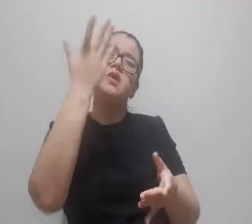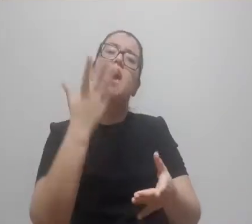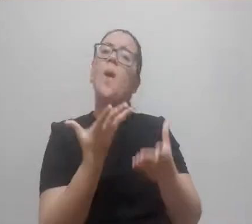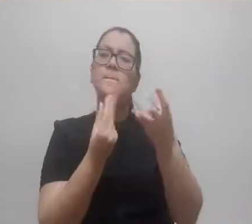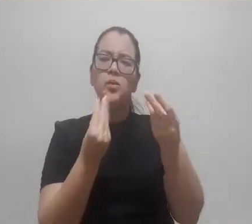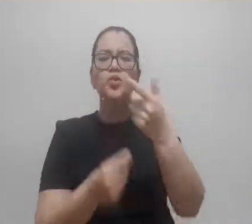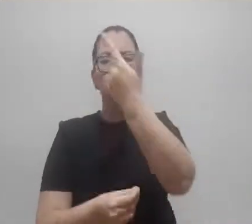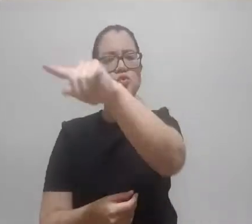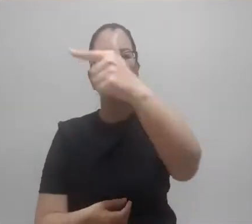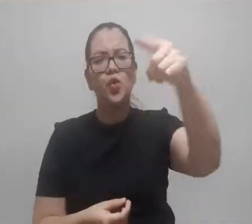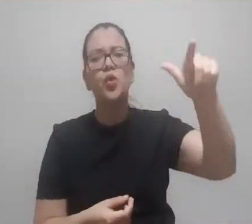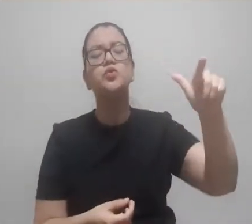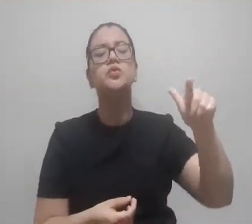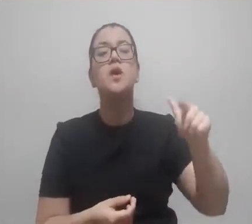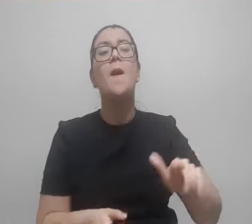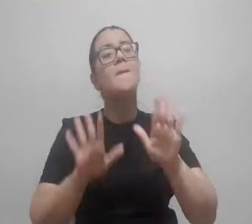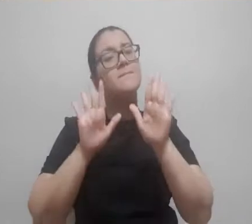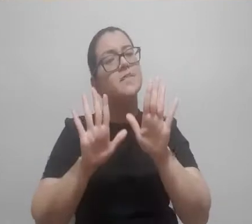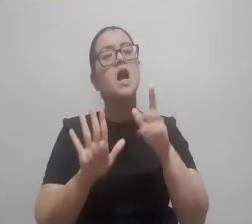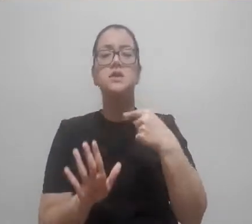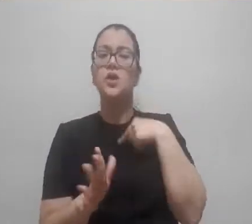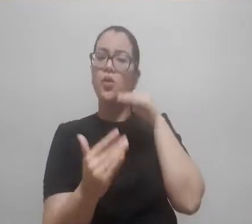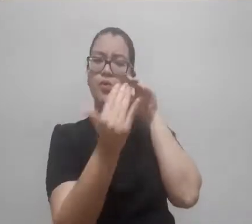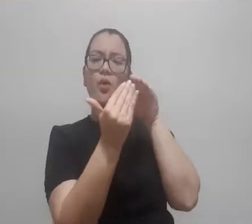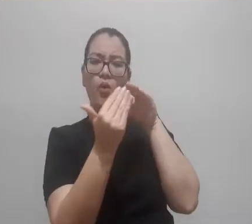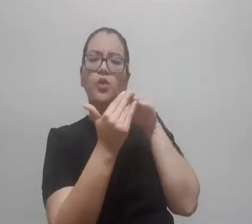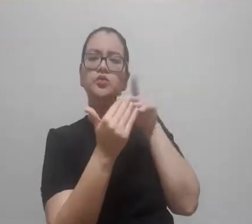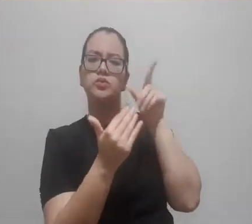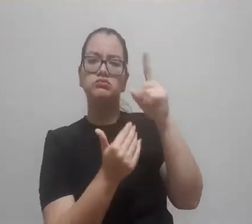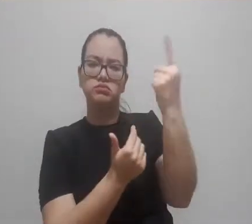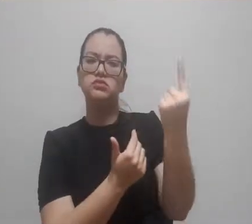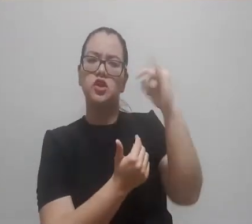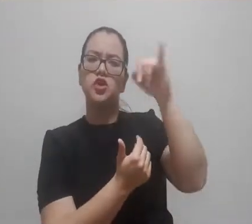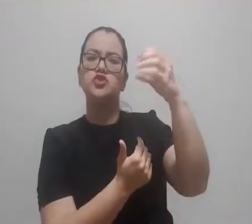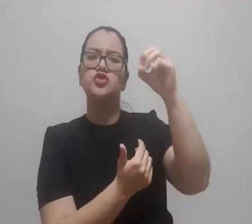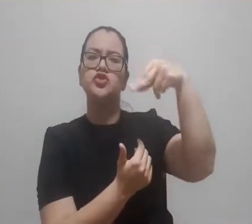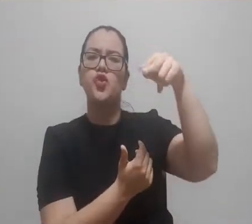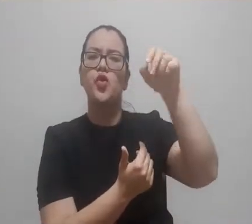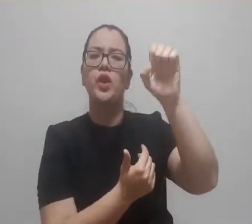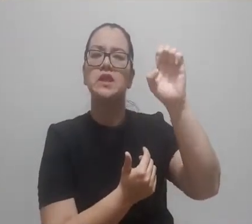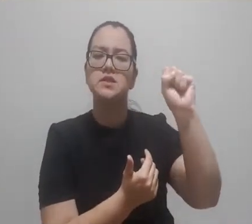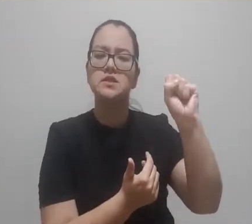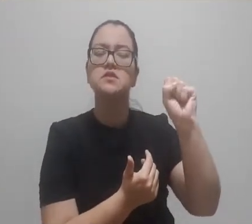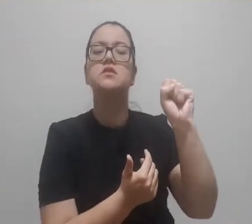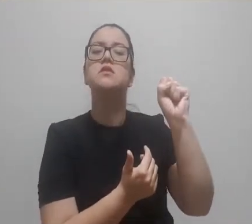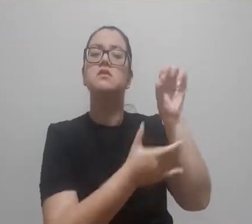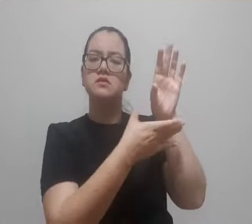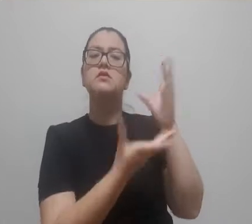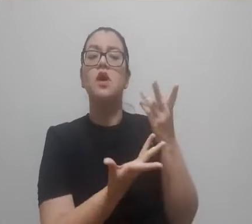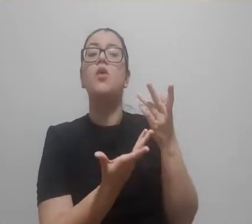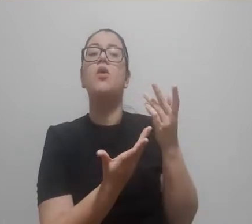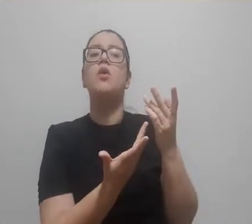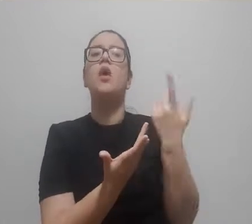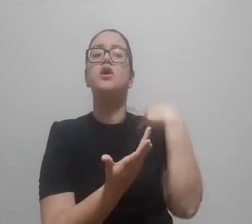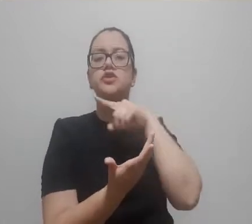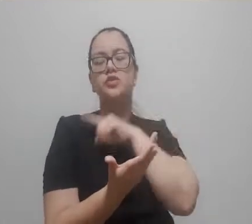também fazem, mas eu concordo com o pensamento dele, por isso eu vou seguir essa linha defendida por ele, tá? Alguns